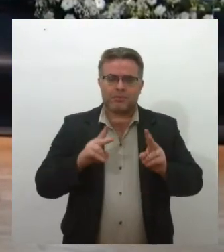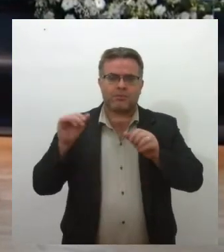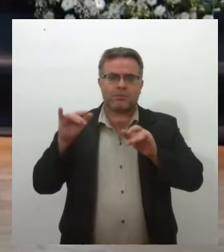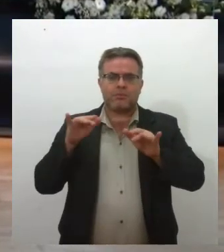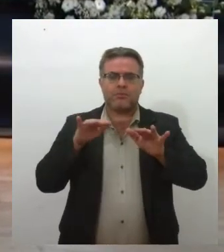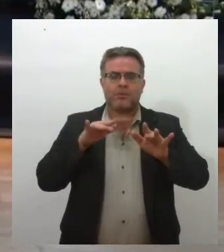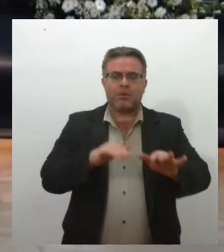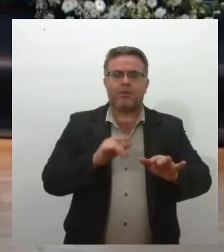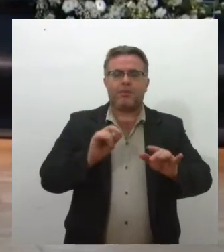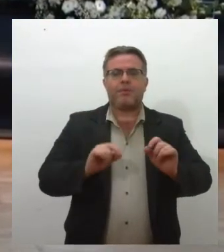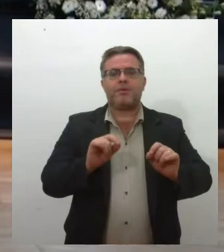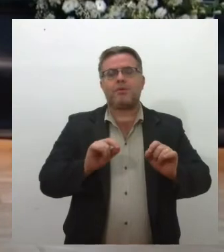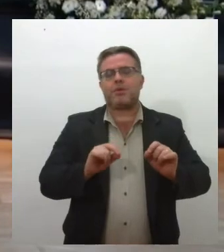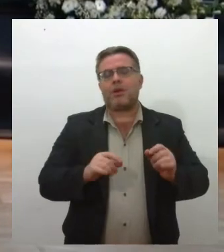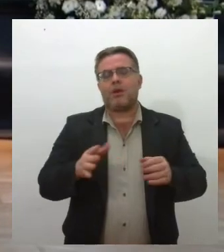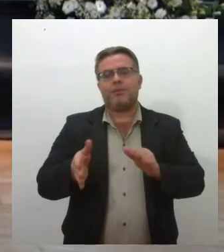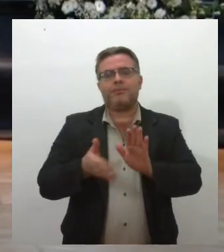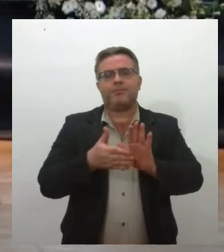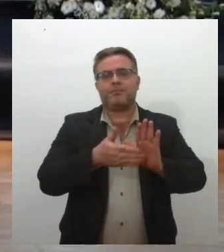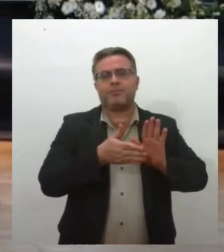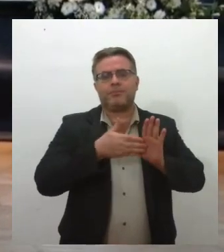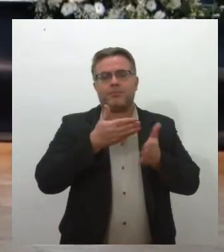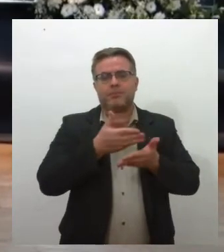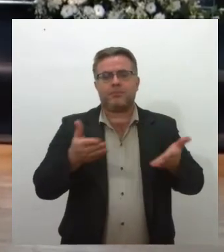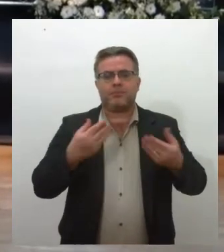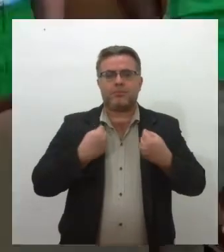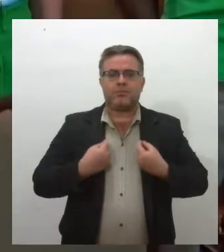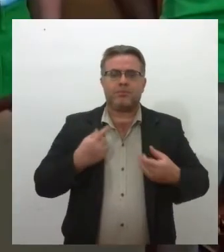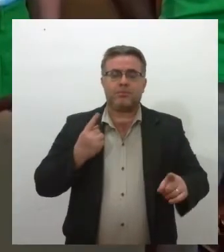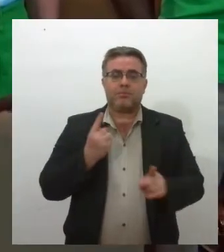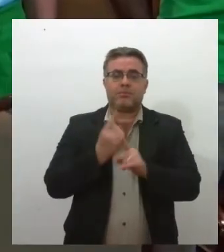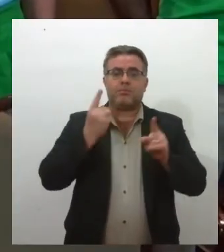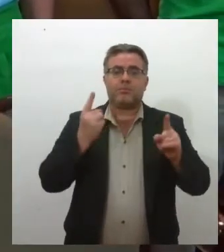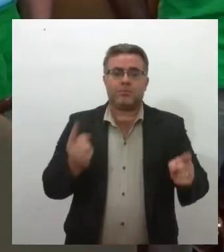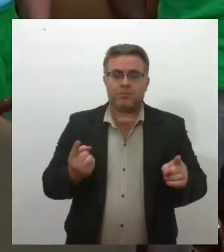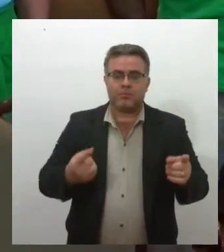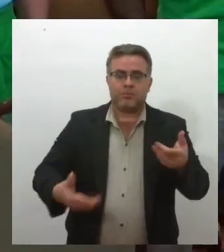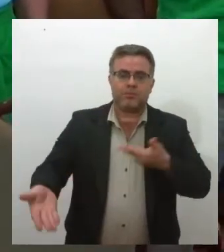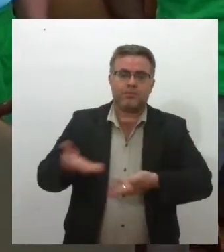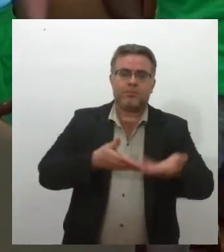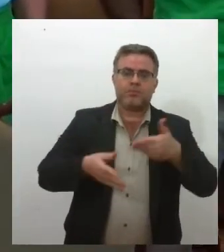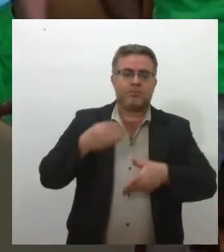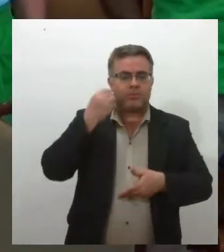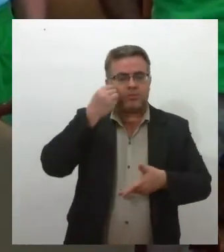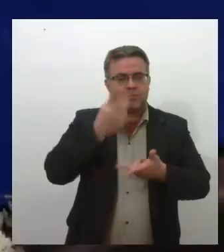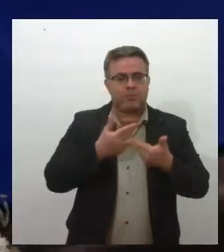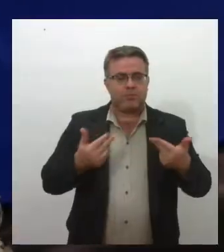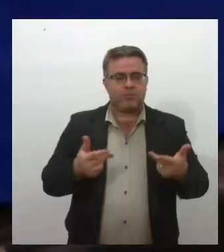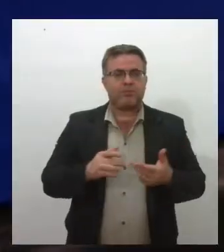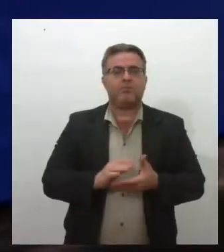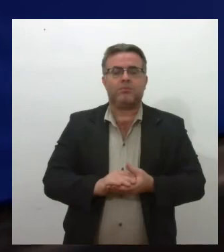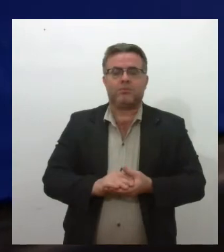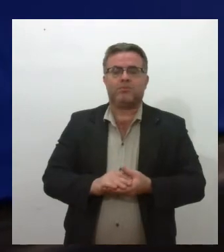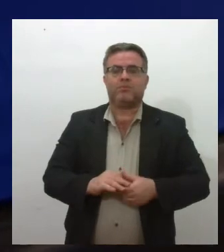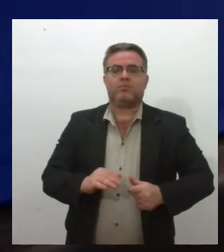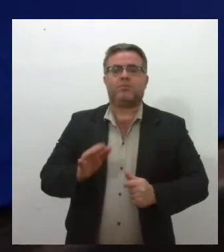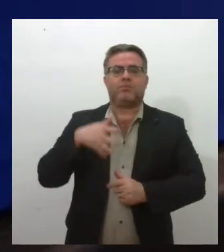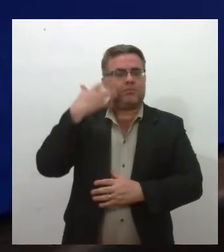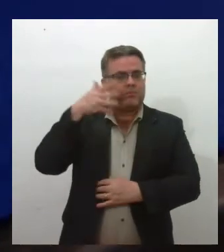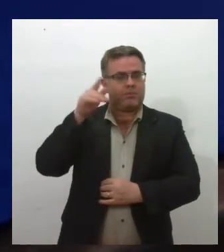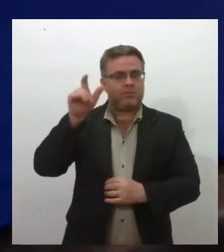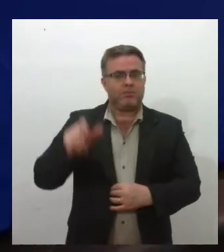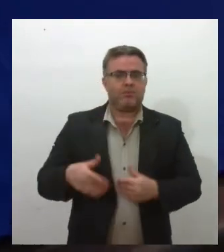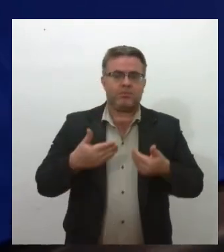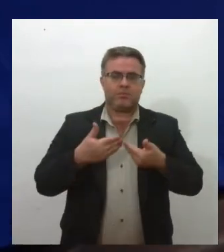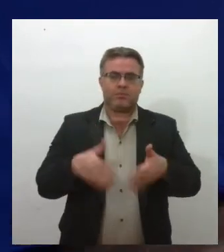objetivo propor entre os participantes reencontros e troca de experiências. No discurso de